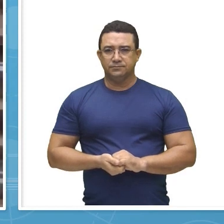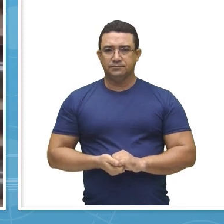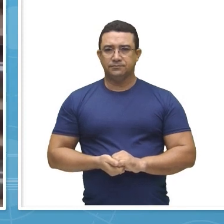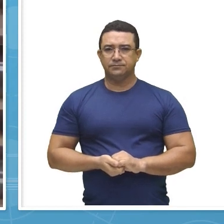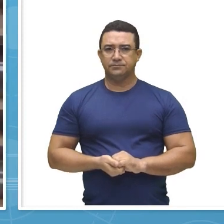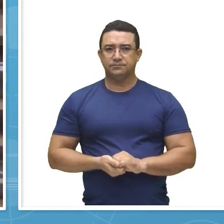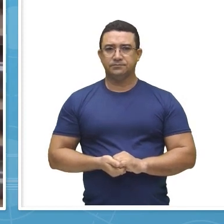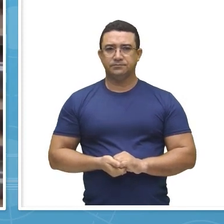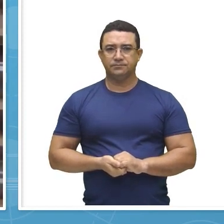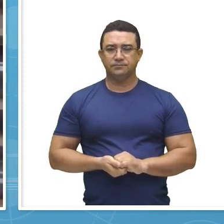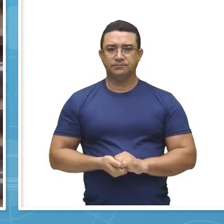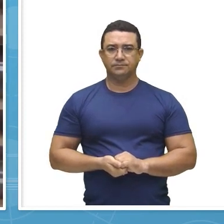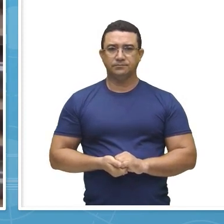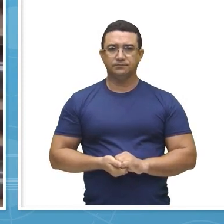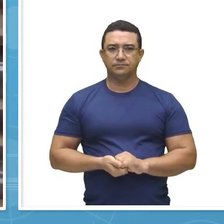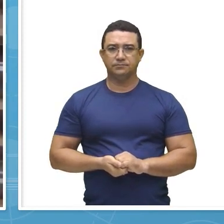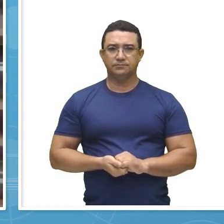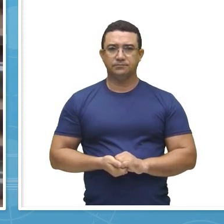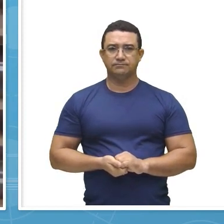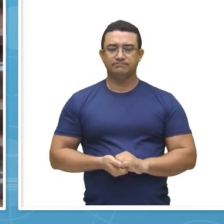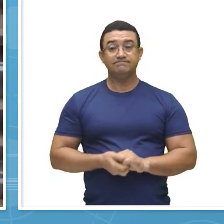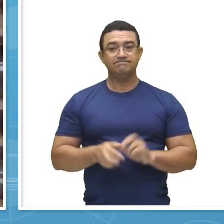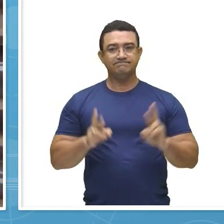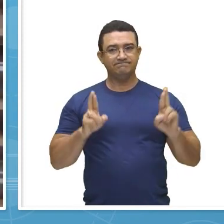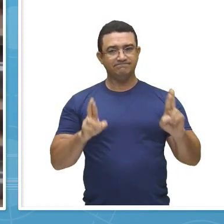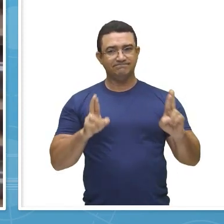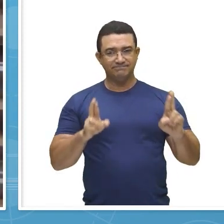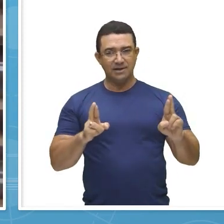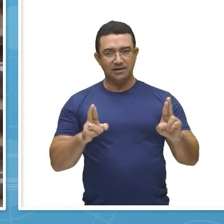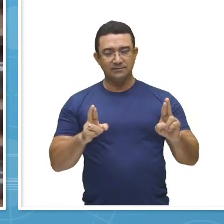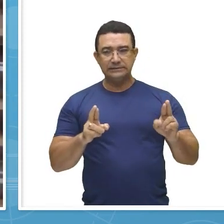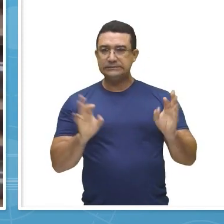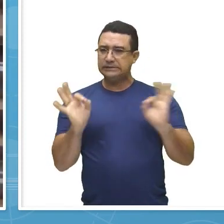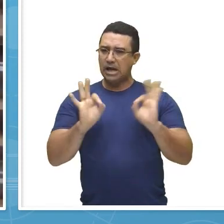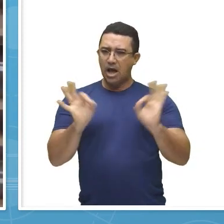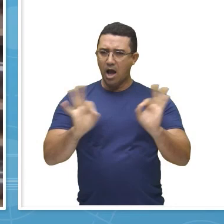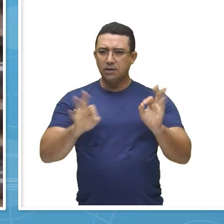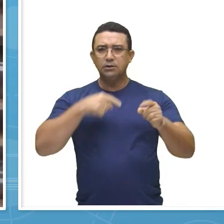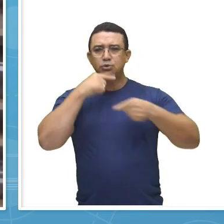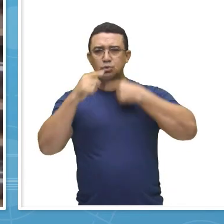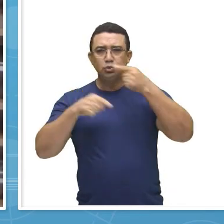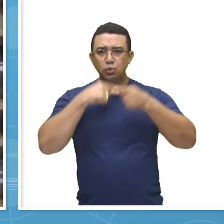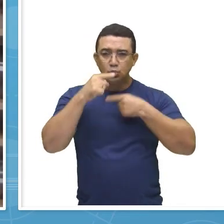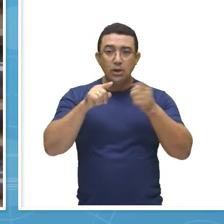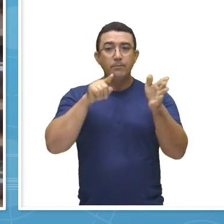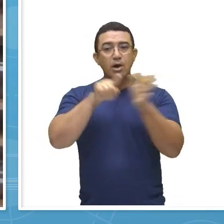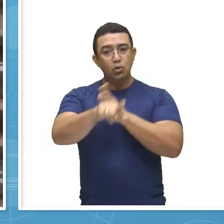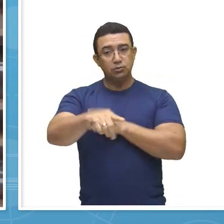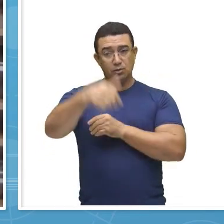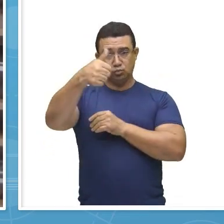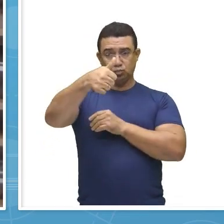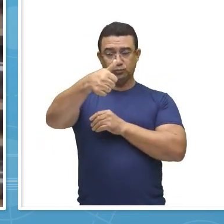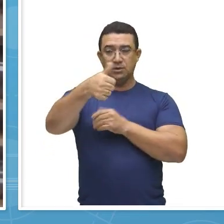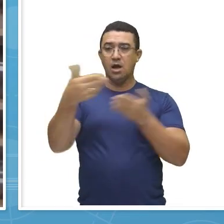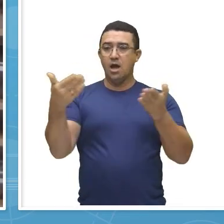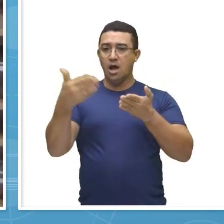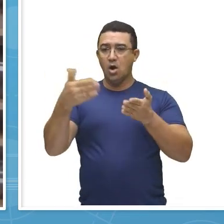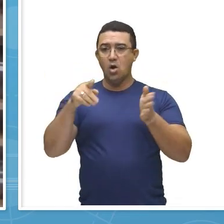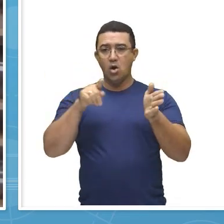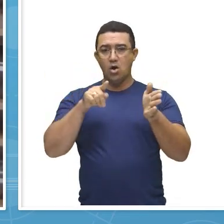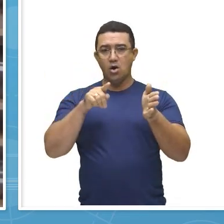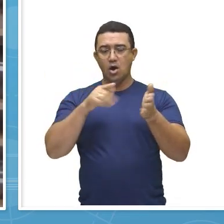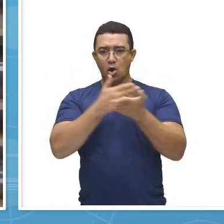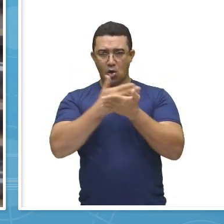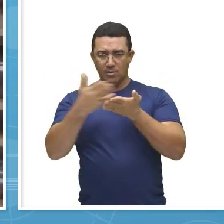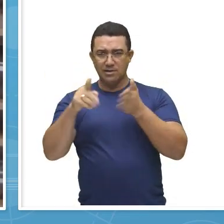Pangeia, ok? Espero que não tenha ficado nenhuma dúvida aí com relação à nossa primeira questão. E nós vamos, então,